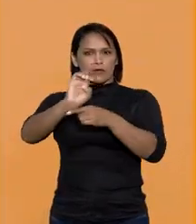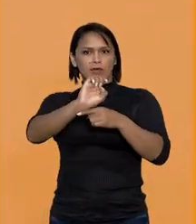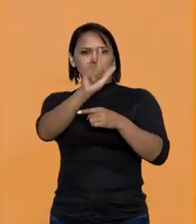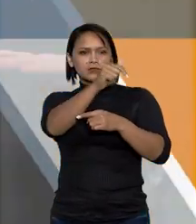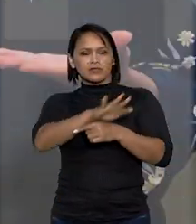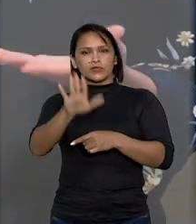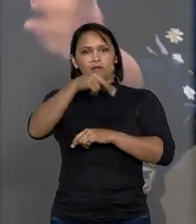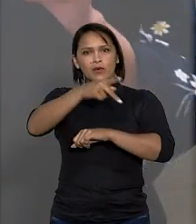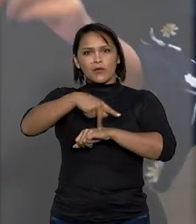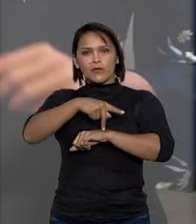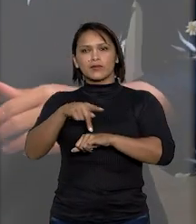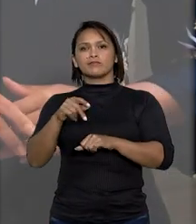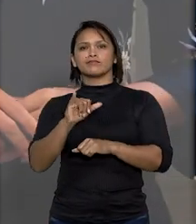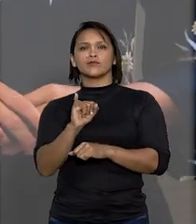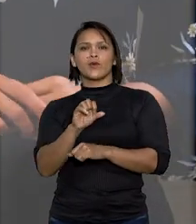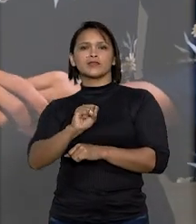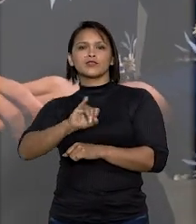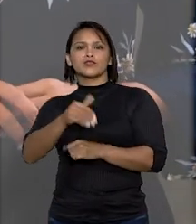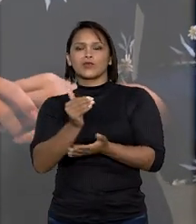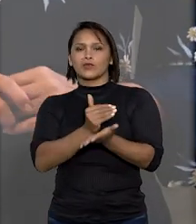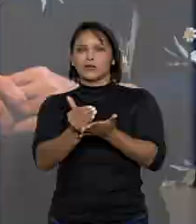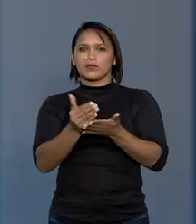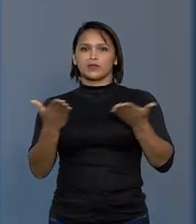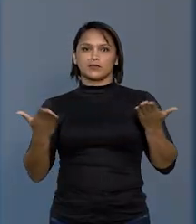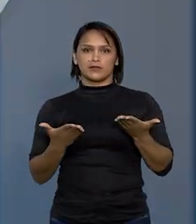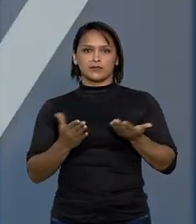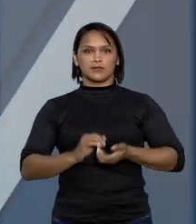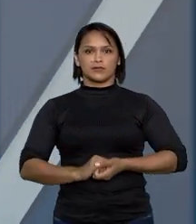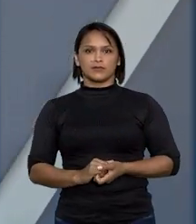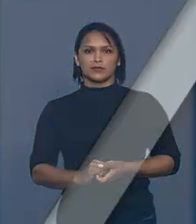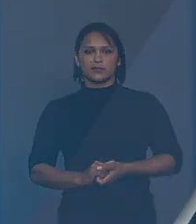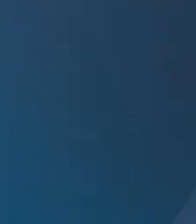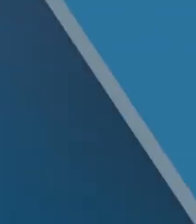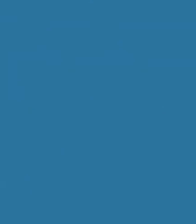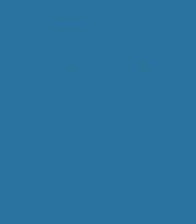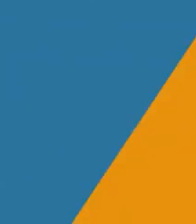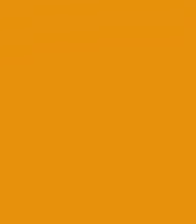o STJ notícias começa agora